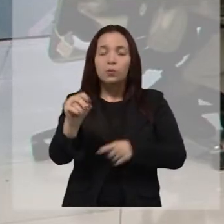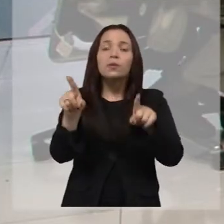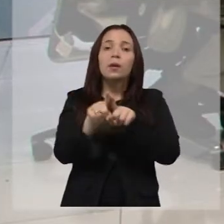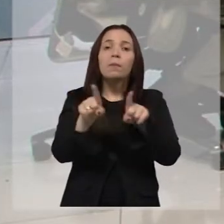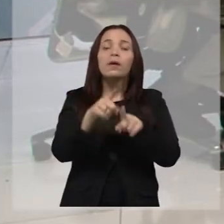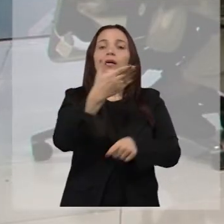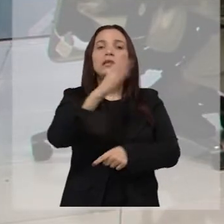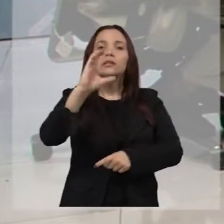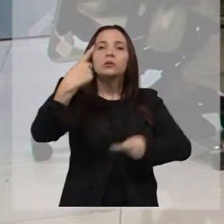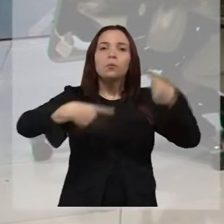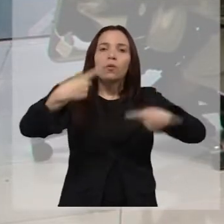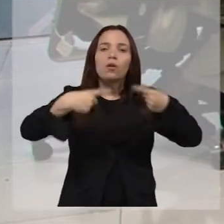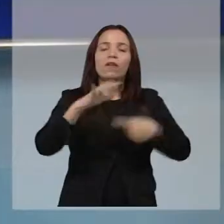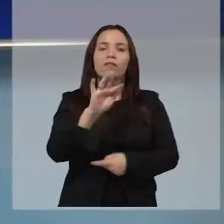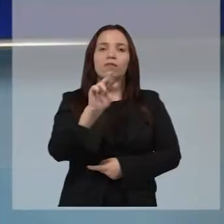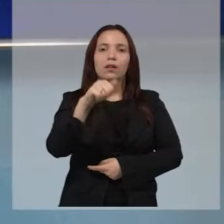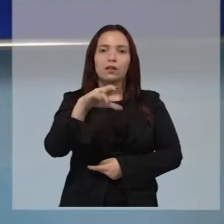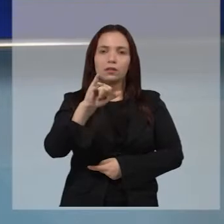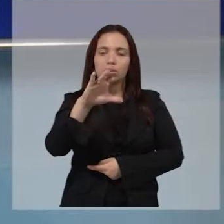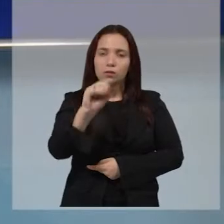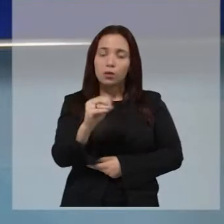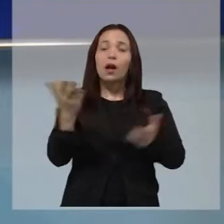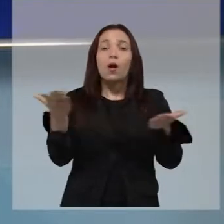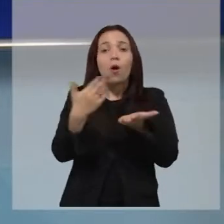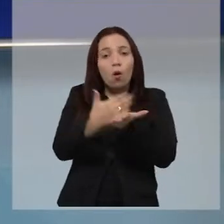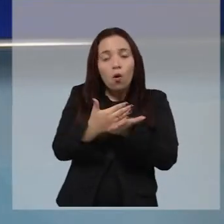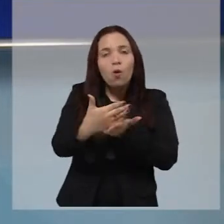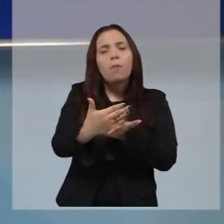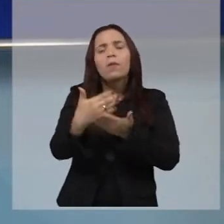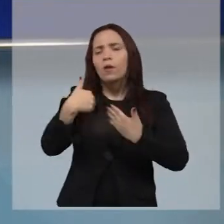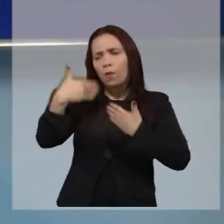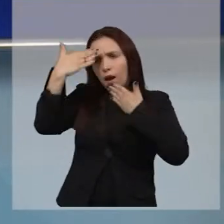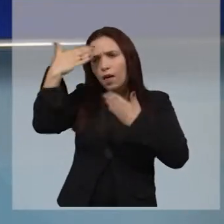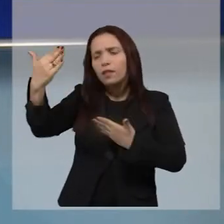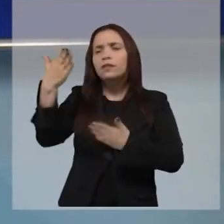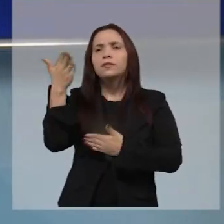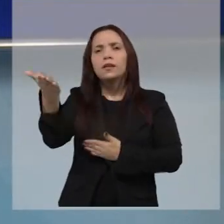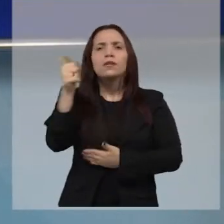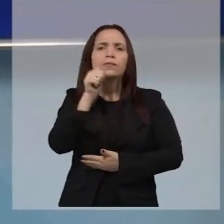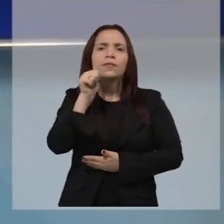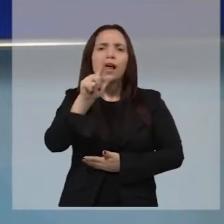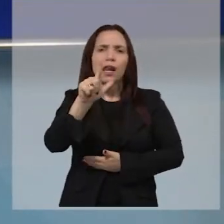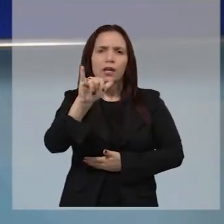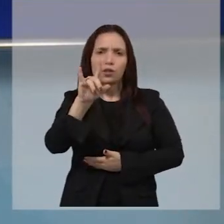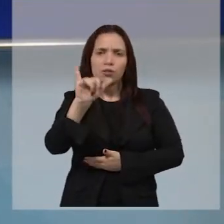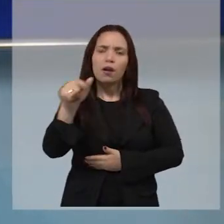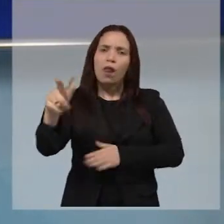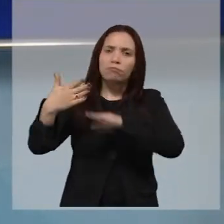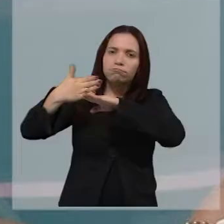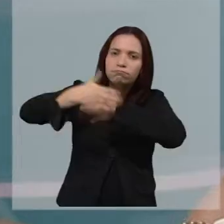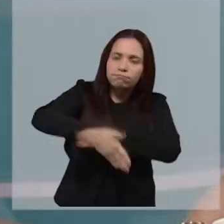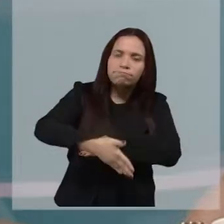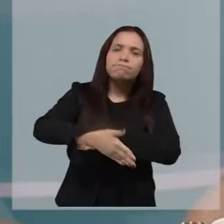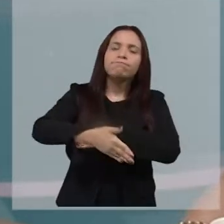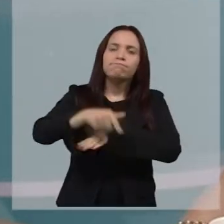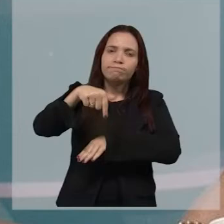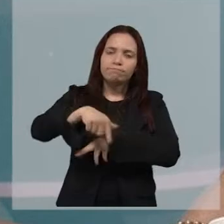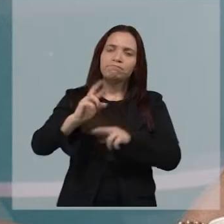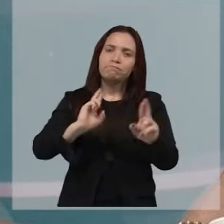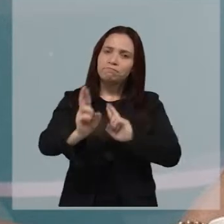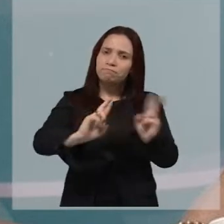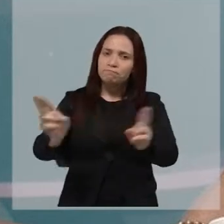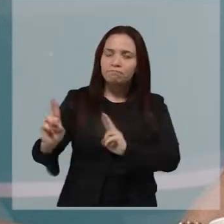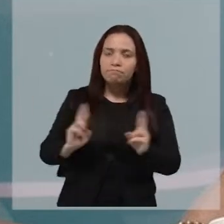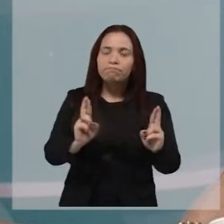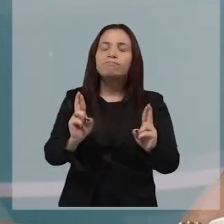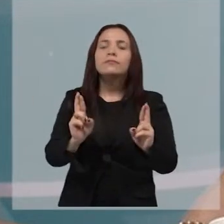do sociólogo e cientista político Francisco Moreira. Eu quero começar o programa desde já agradecendo a doutora Lídia pela sua participação aqui